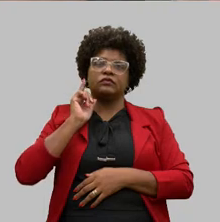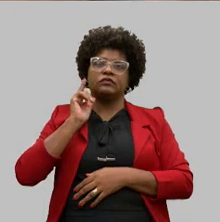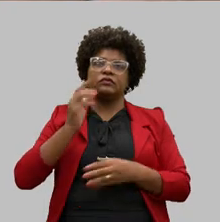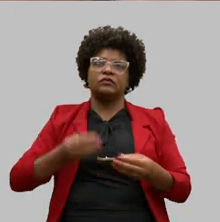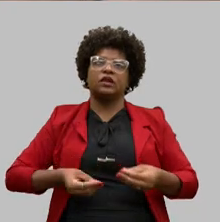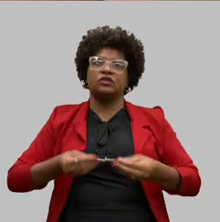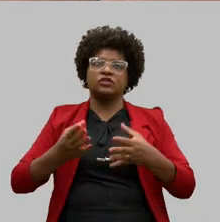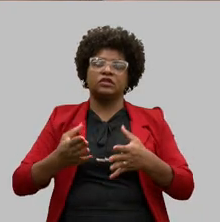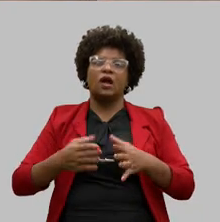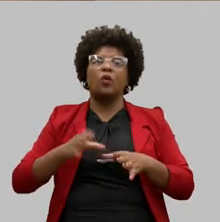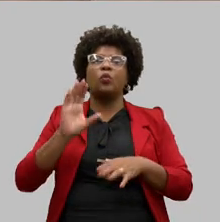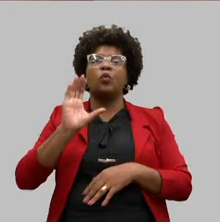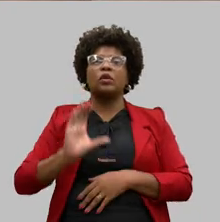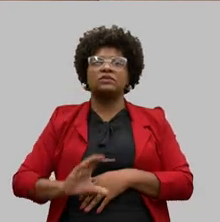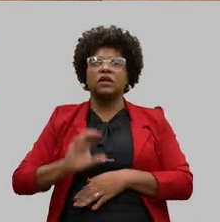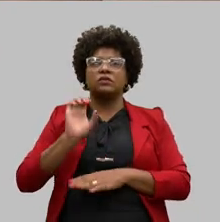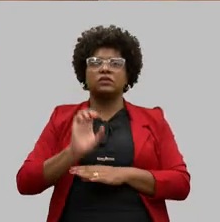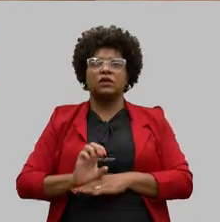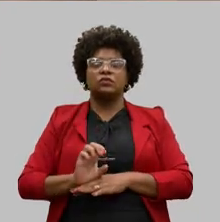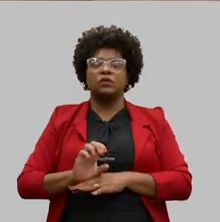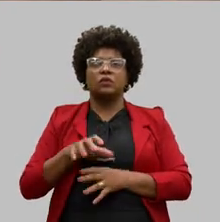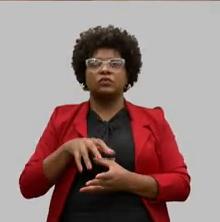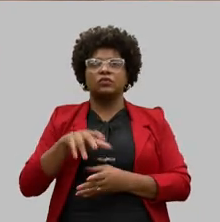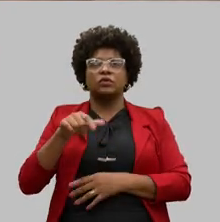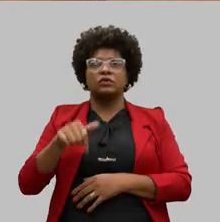Estadual do idos Minas